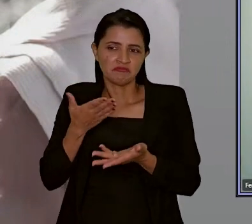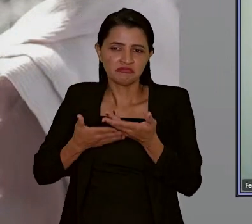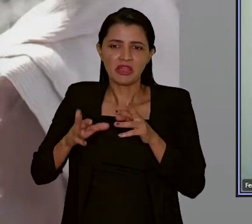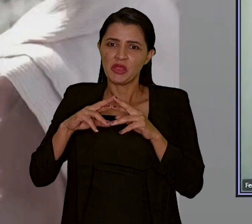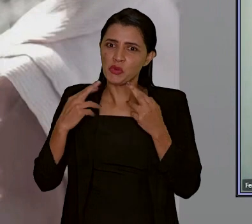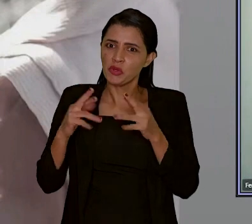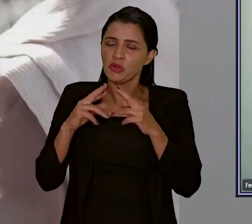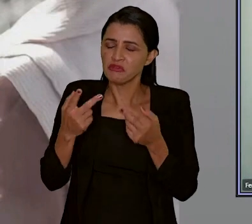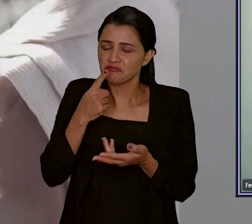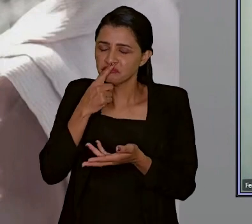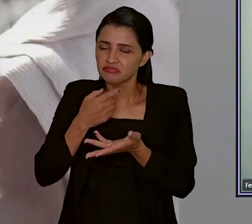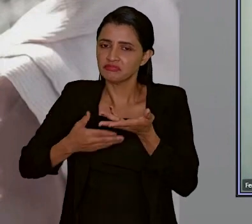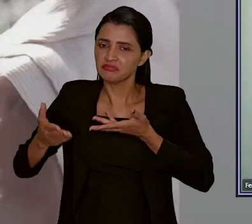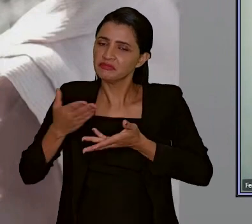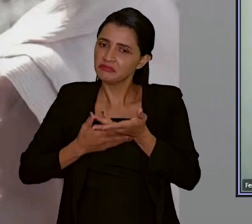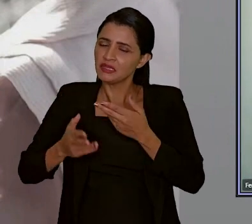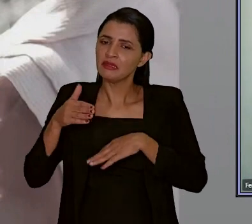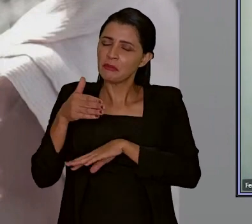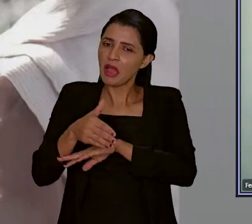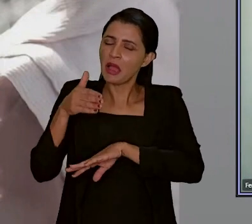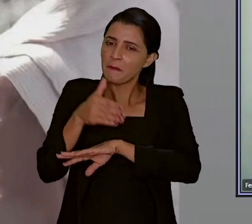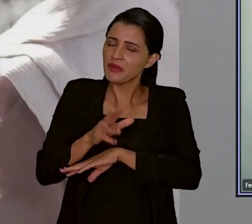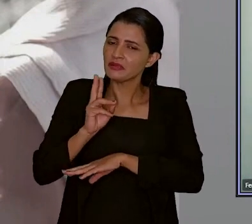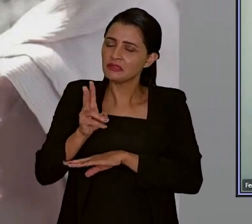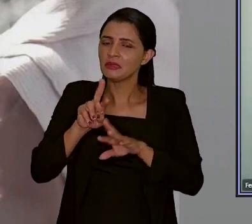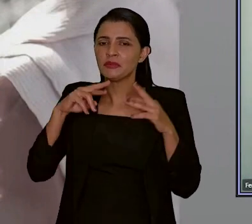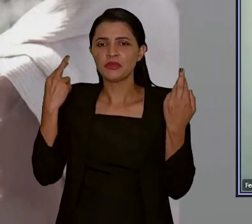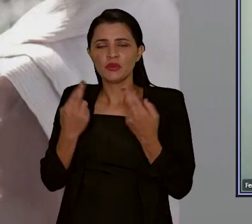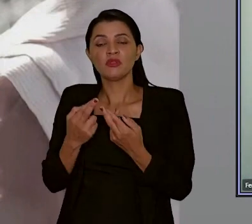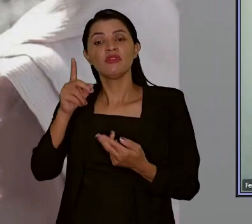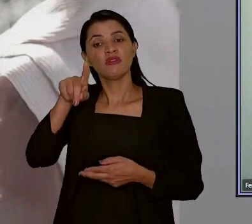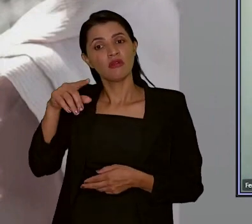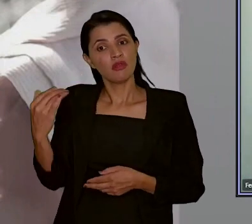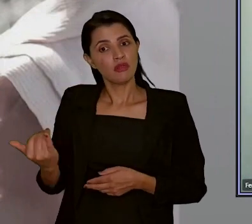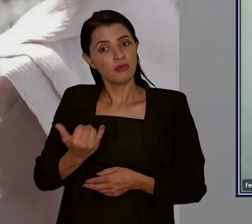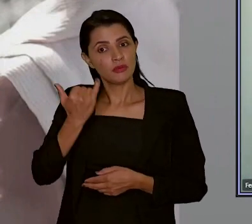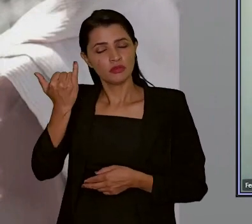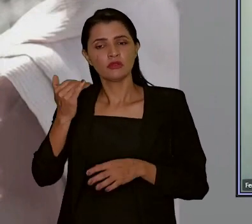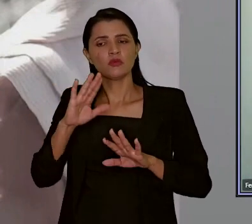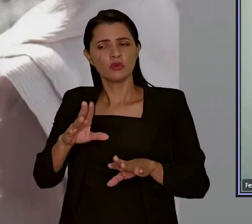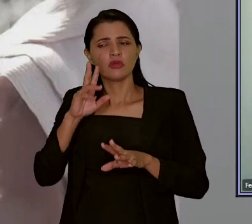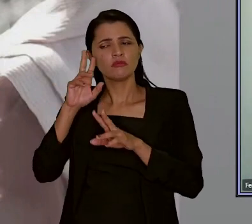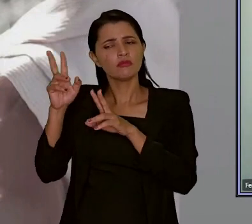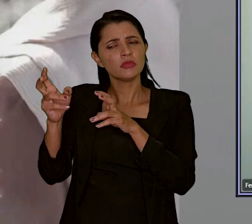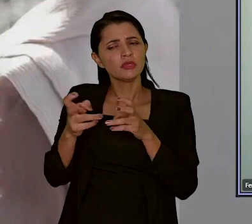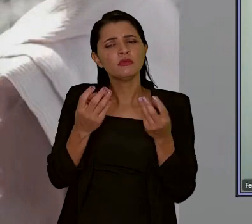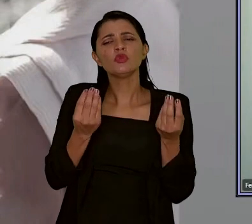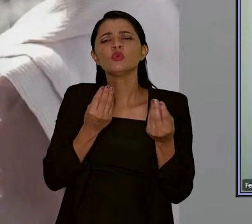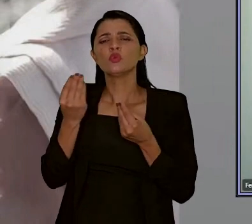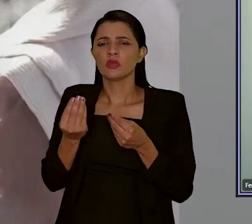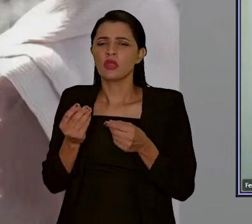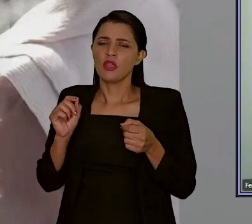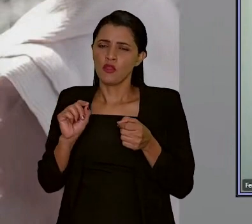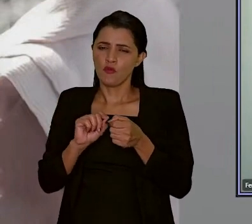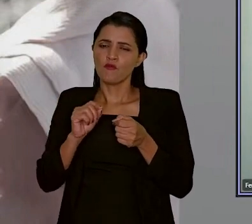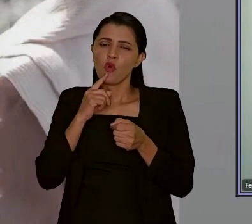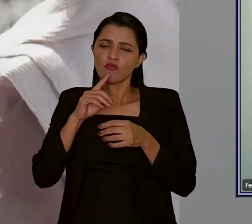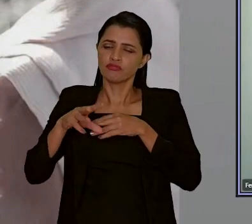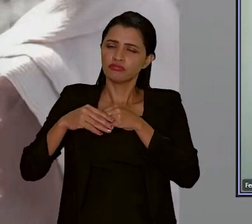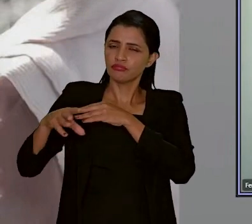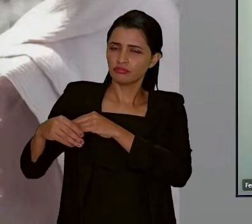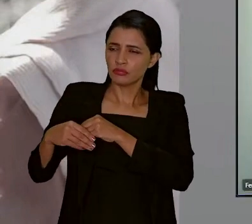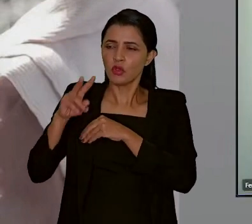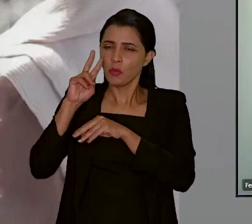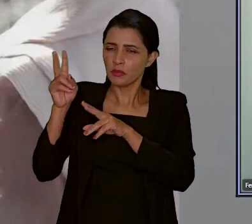frequentes reuniões, isso é muito importante. O que eu tenho notado é, assim, vou fazer alguns aportes, assim, fiquei muito satisfeito com a exposição da